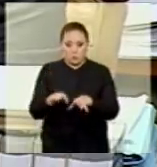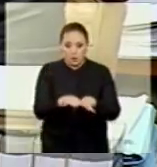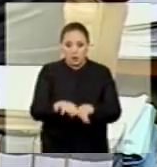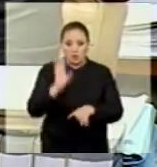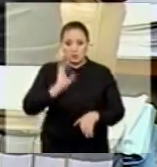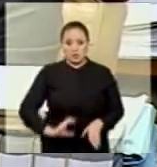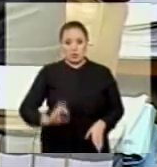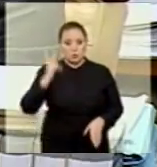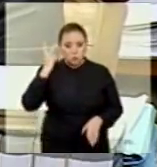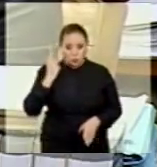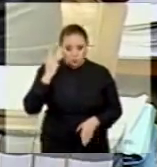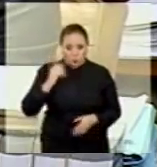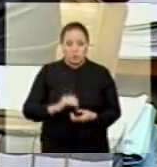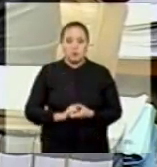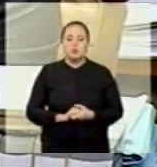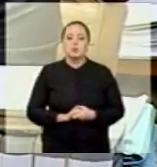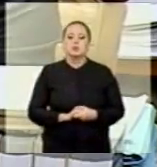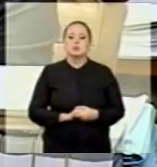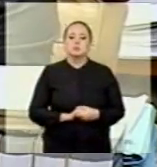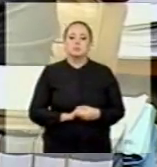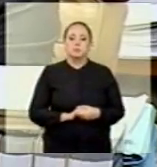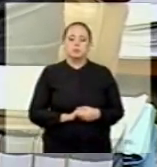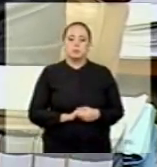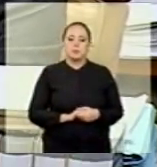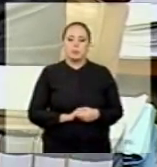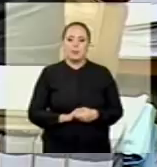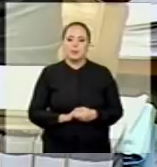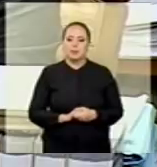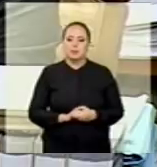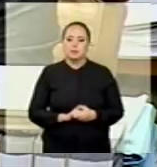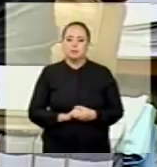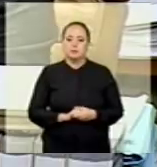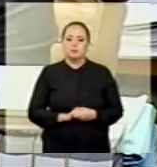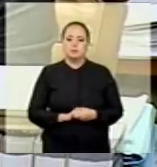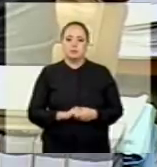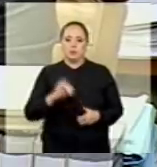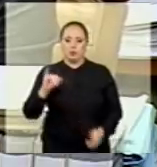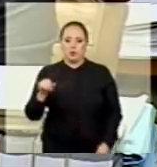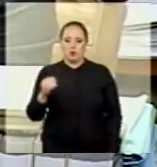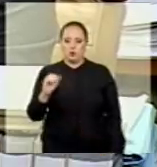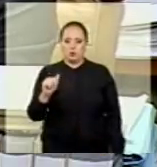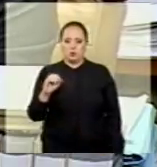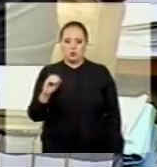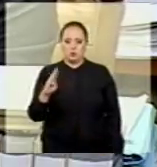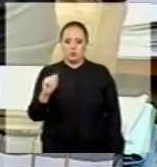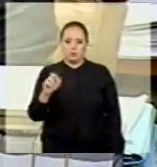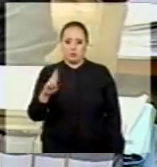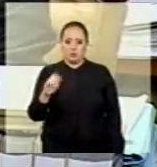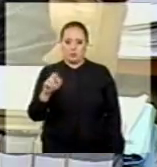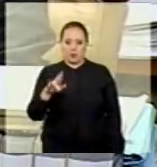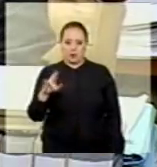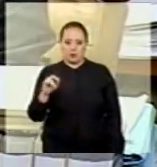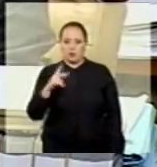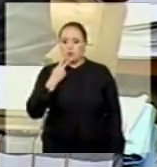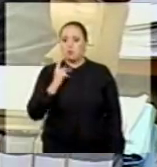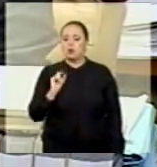afirmação incontestável, senhora presidente, de João Barbalho, que associa à autoridade de